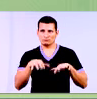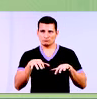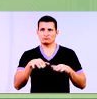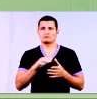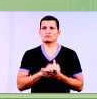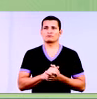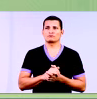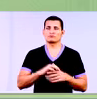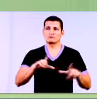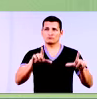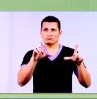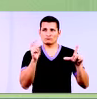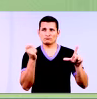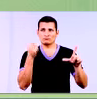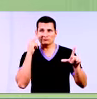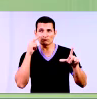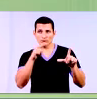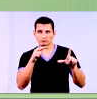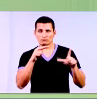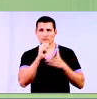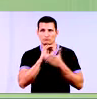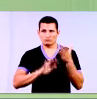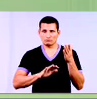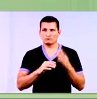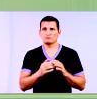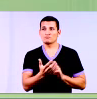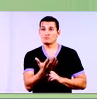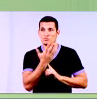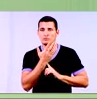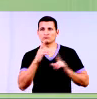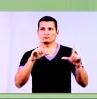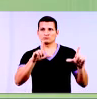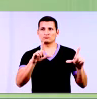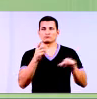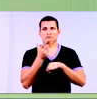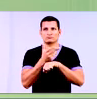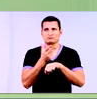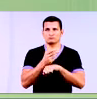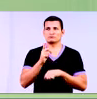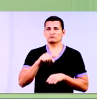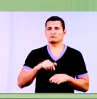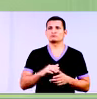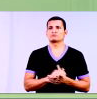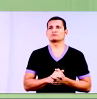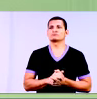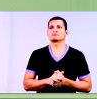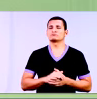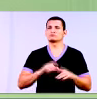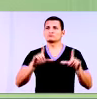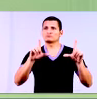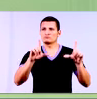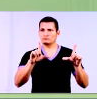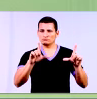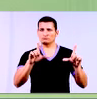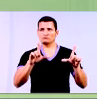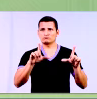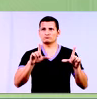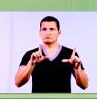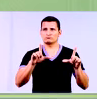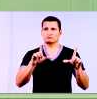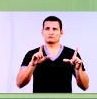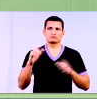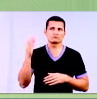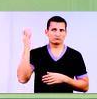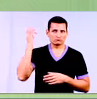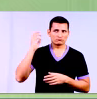deixa visualizar o texto, que me mostra o vídeo, né? São as telas, no caso de dispositivos móveis, a caixa de